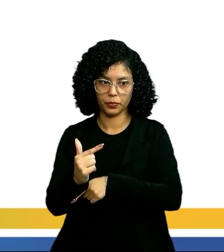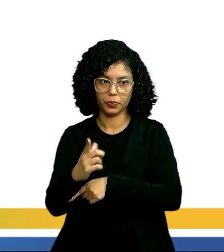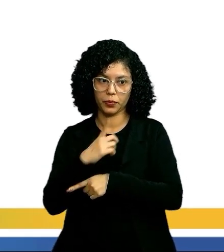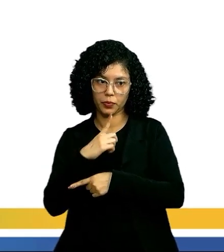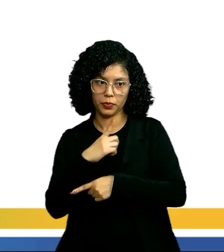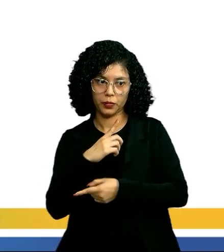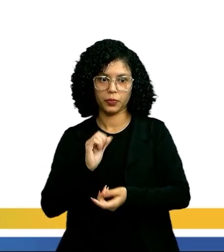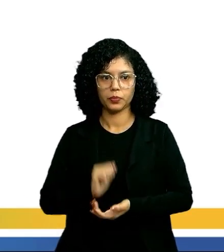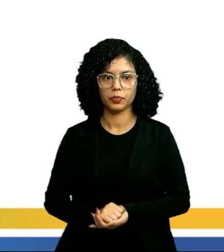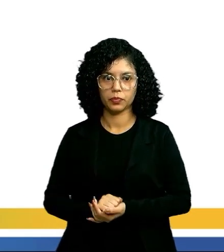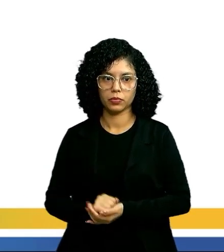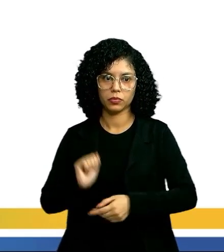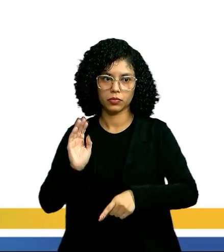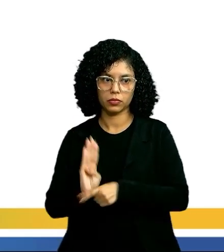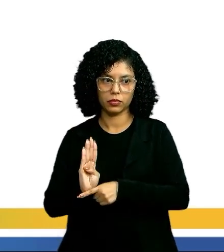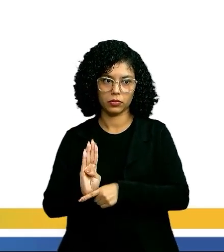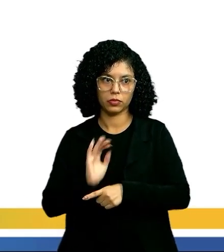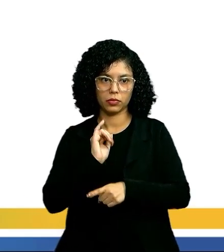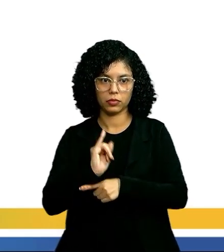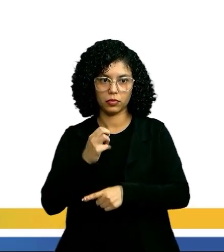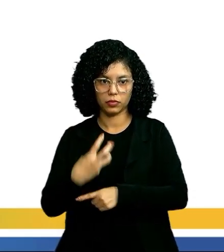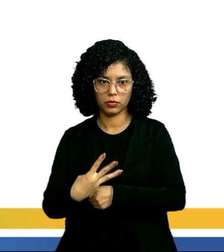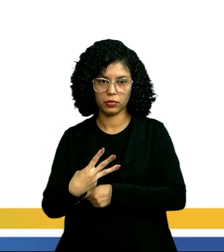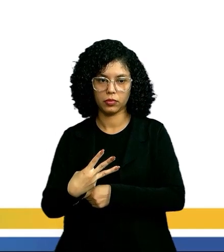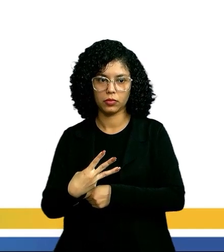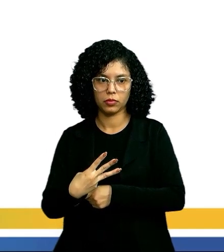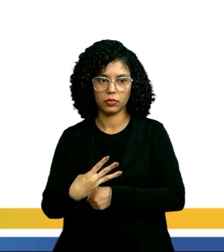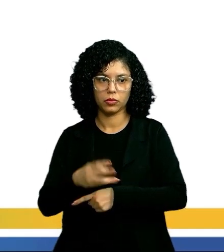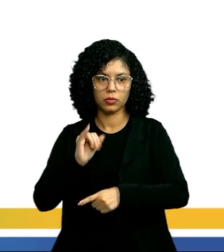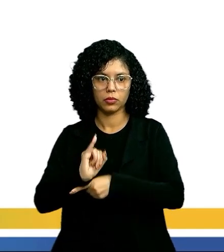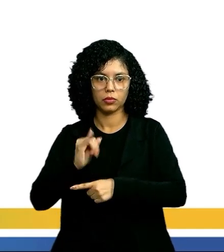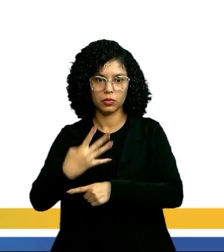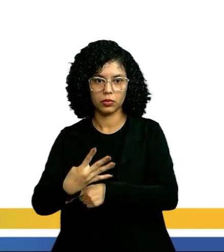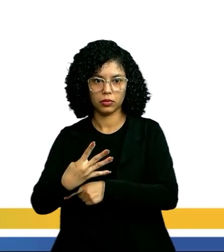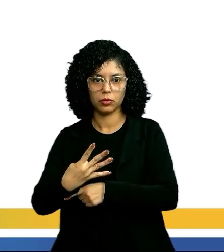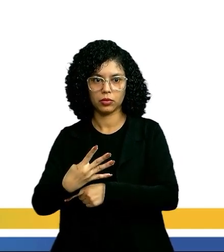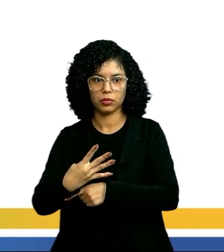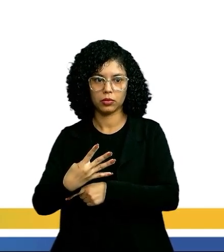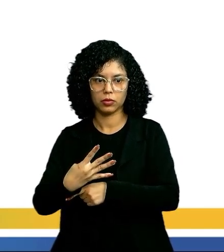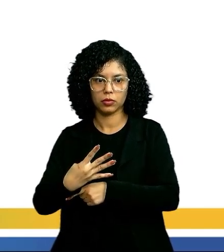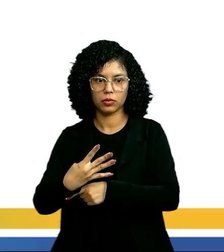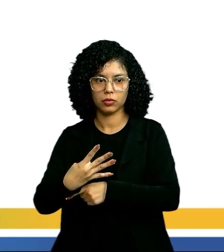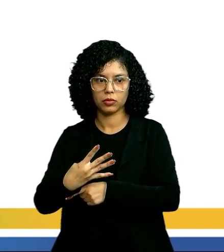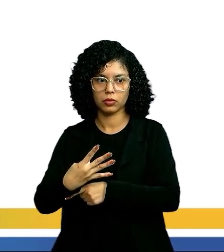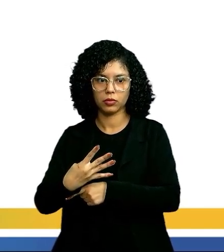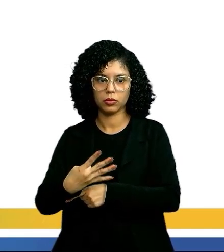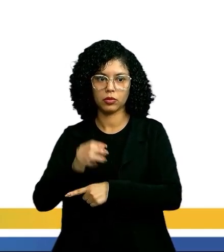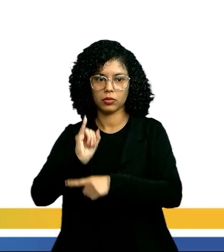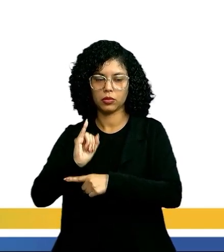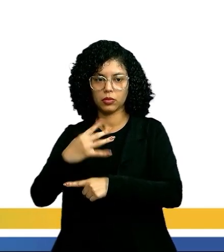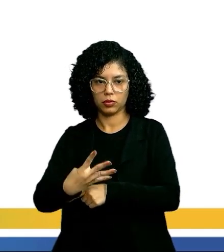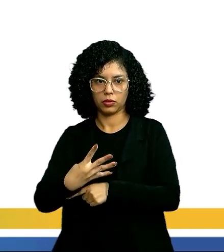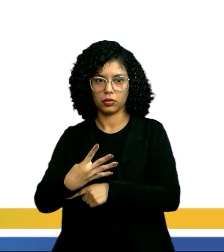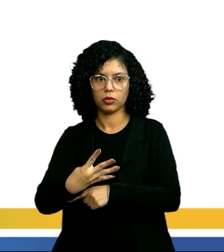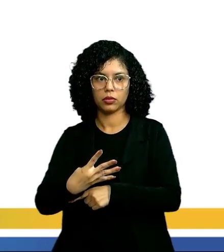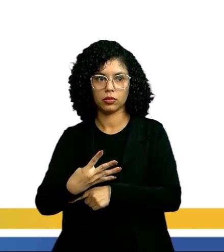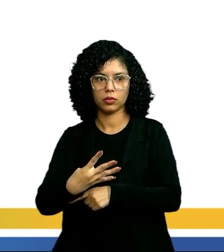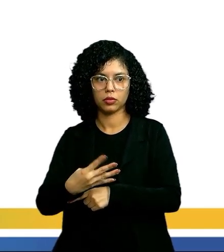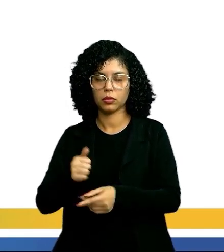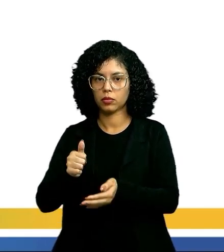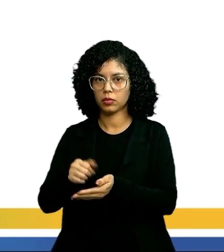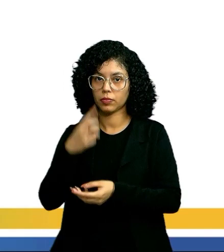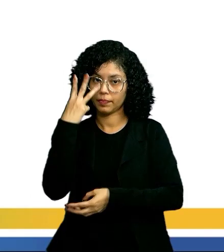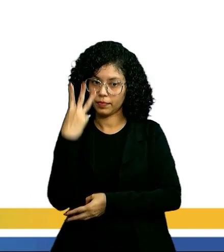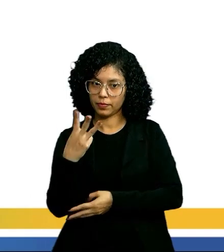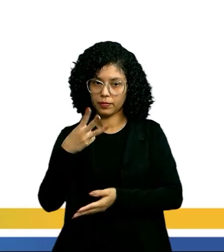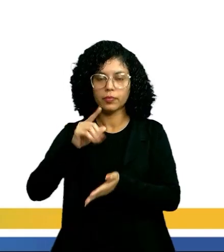Então, na situação B, você tem I3, na C, você tem I4, e na E você tem I4. Já